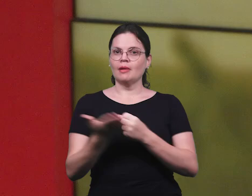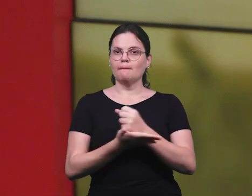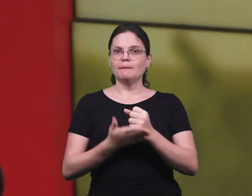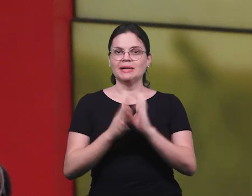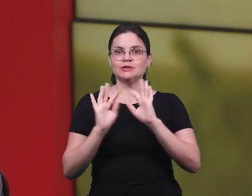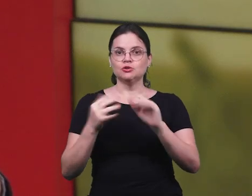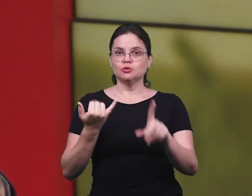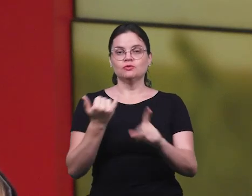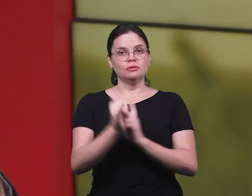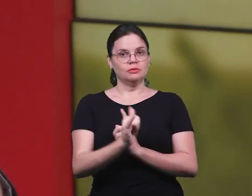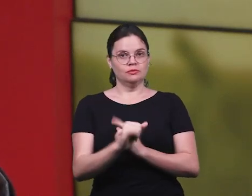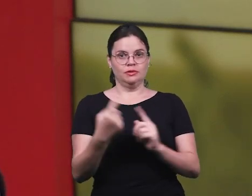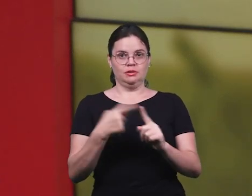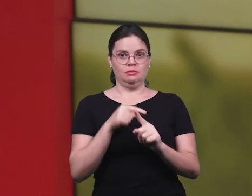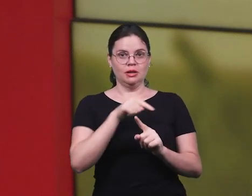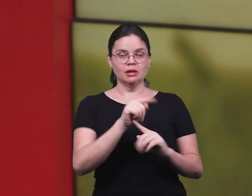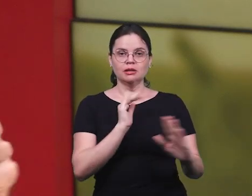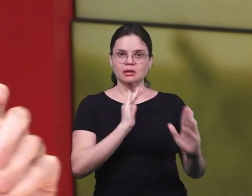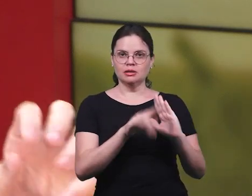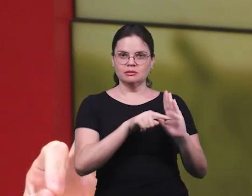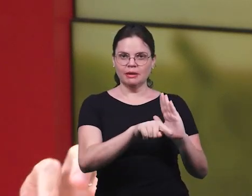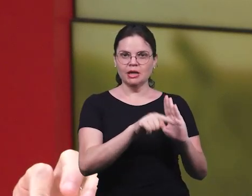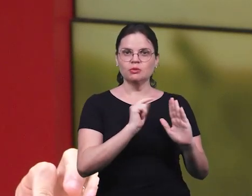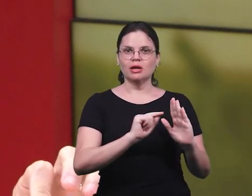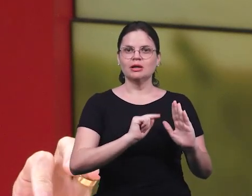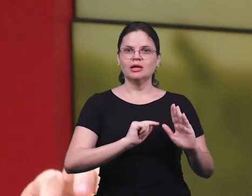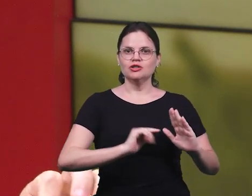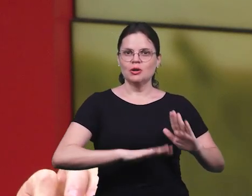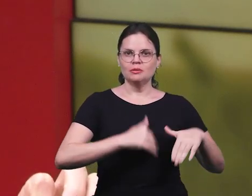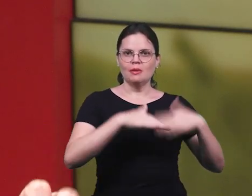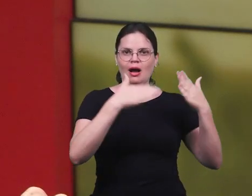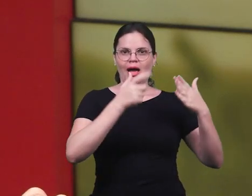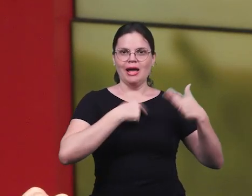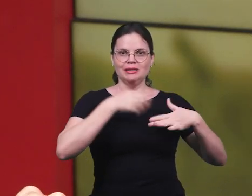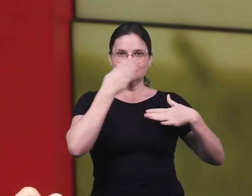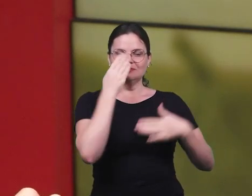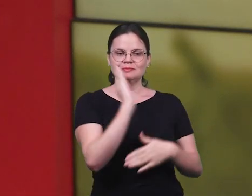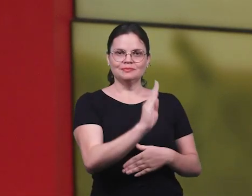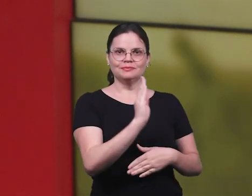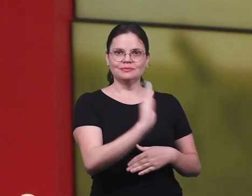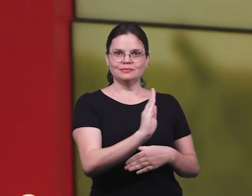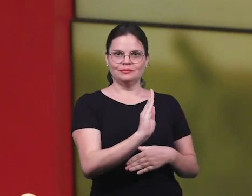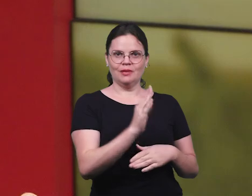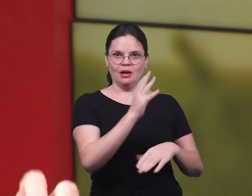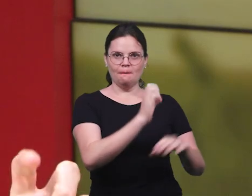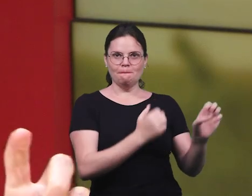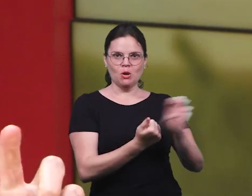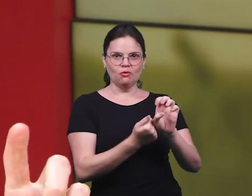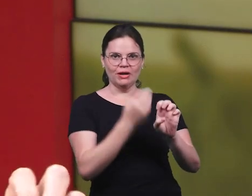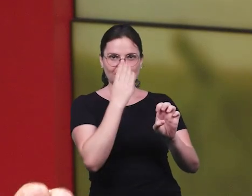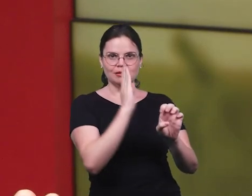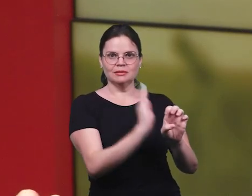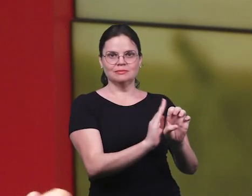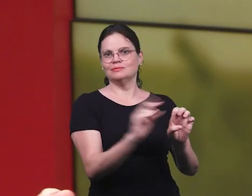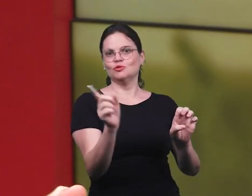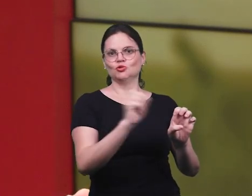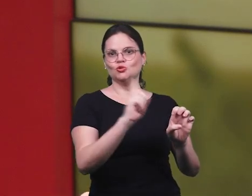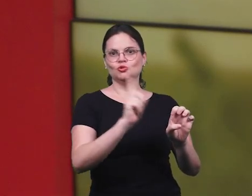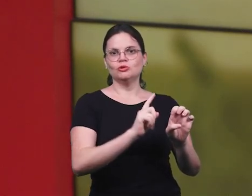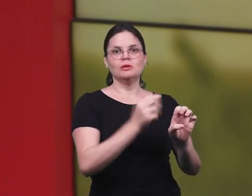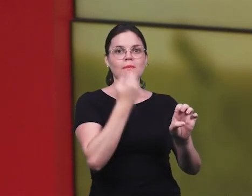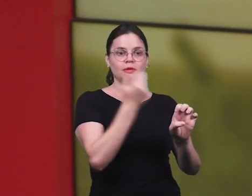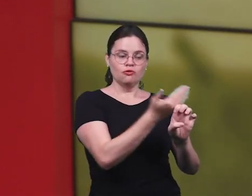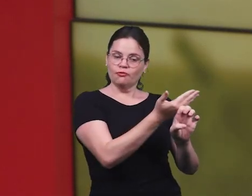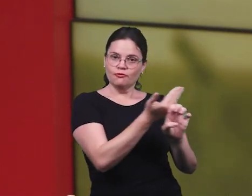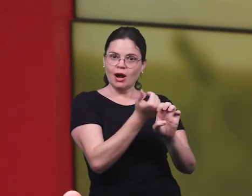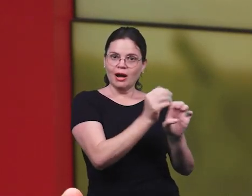aqui, nesse momento de prosperidade, eles não abandonaram a profecia. Eles não abandonaram o profeta. Eles